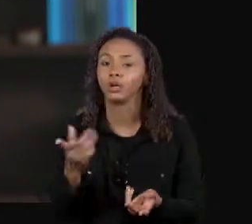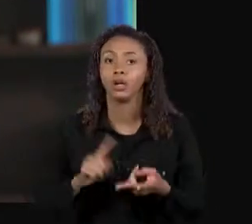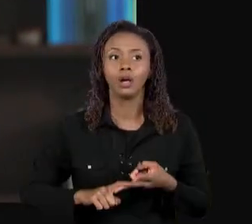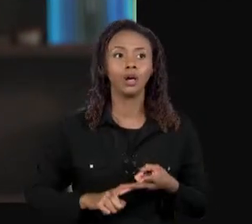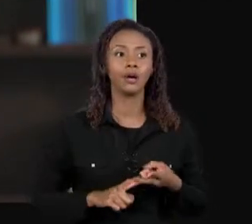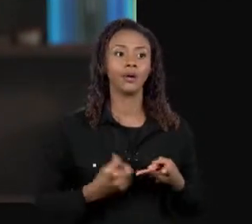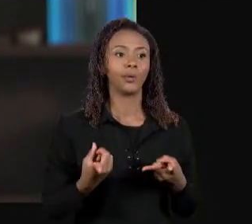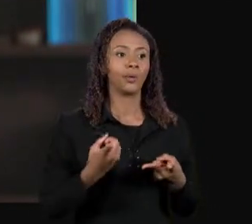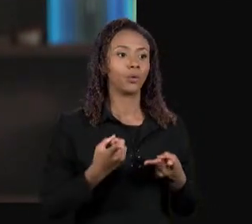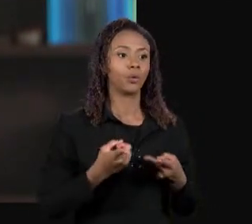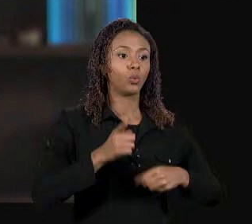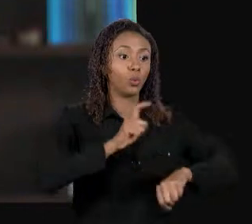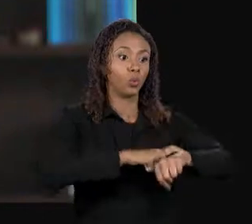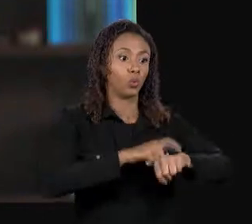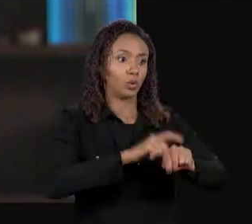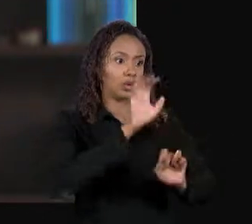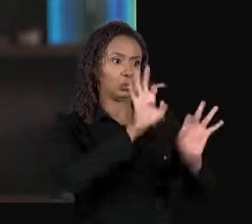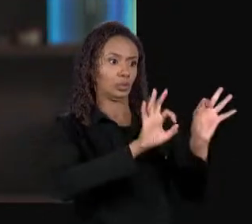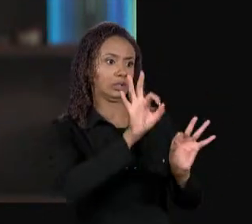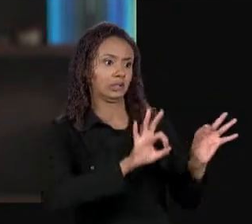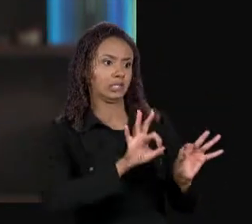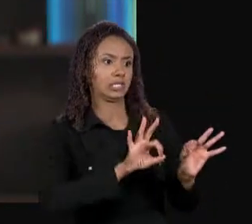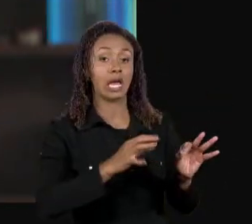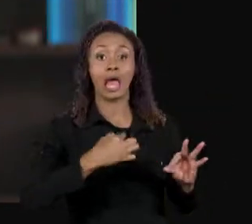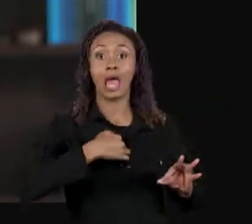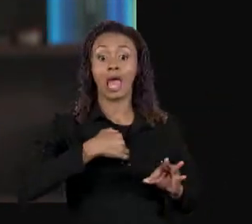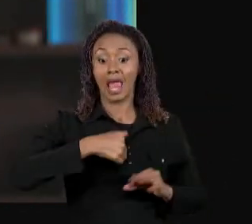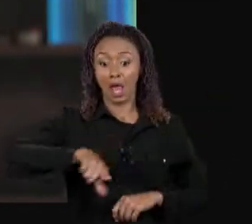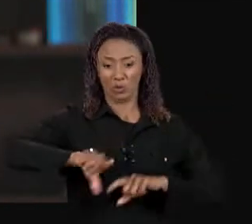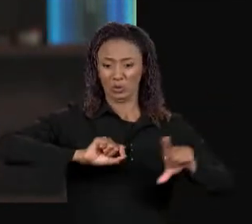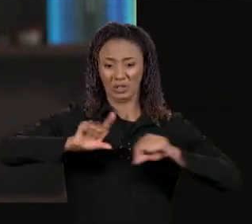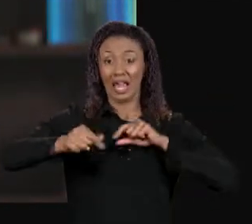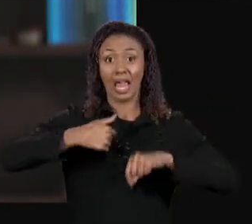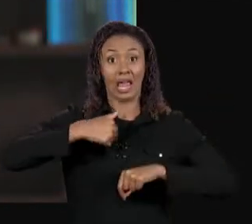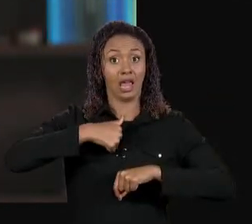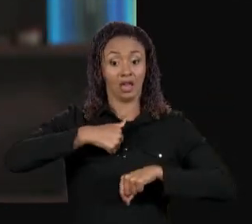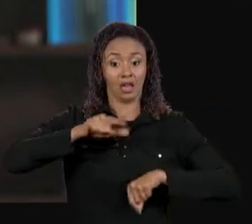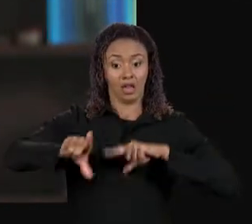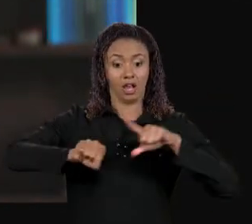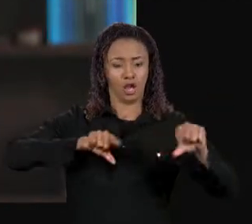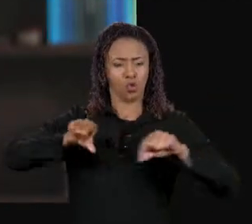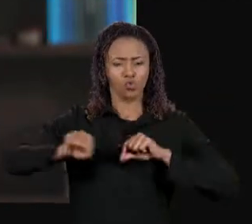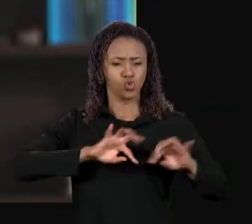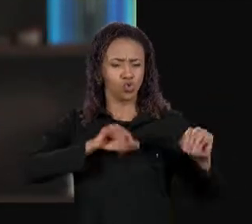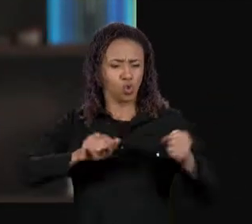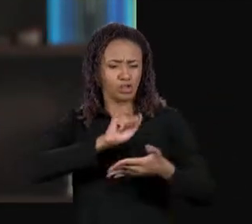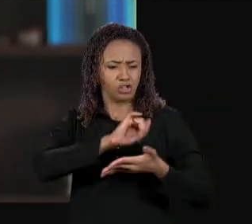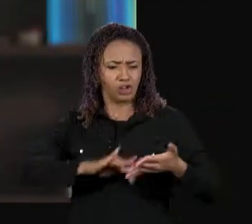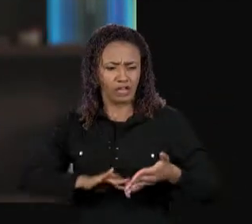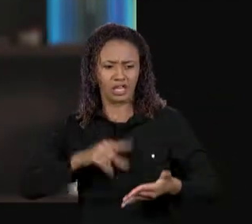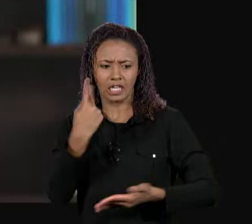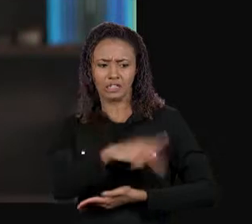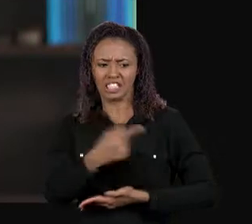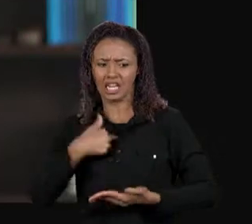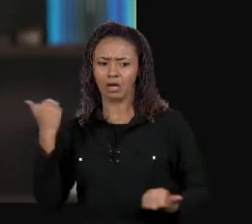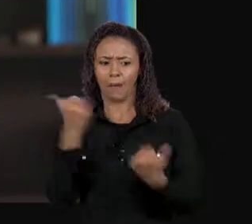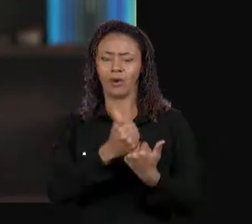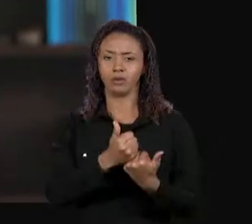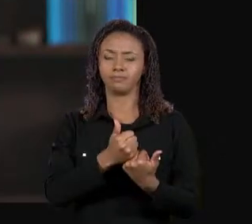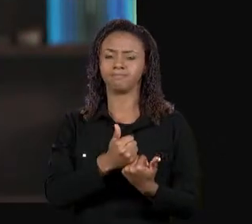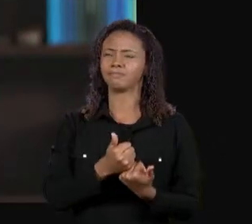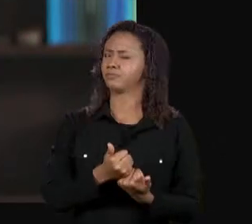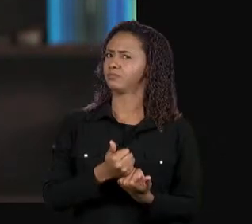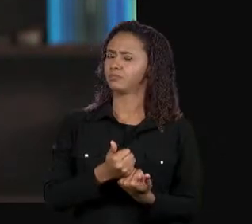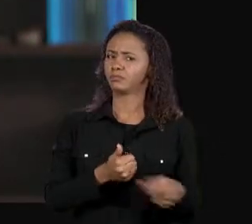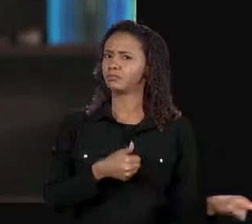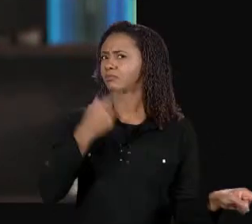organização de tempo, onde eu defino tudo para a criança, quer dizer, tem uma questão da criação, que como